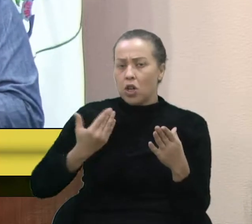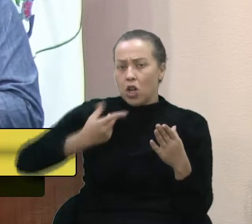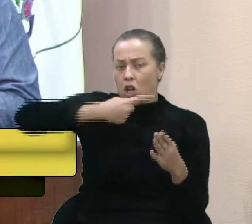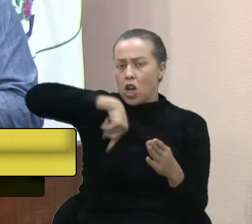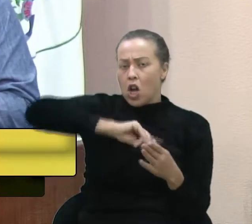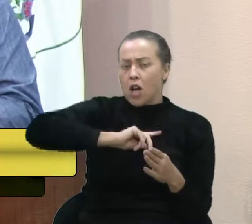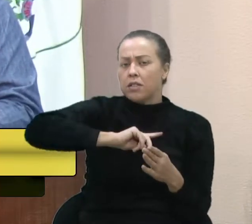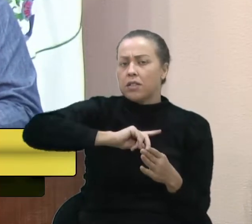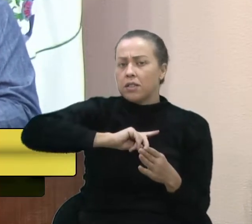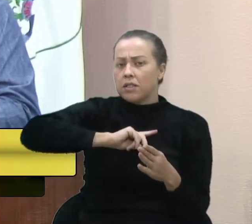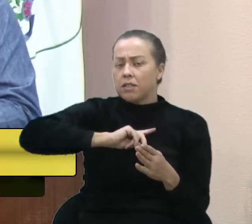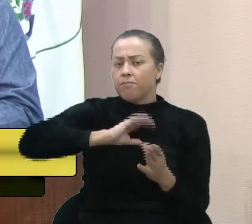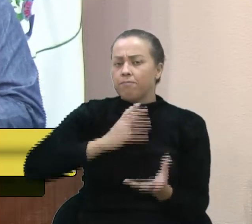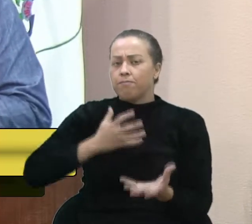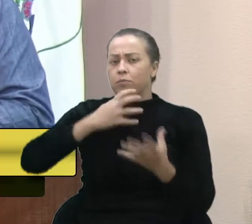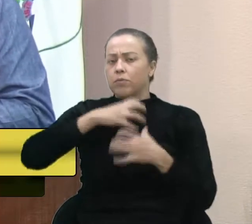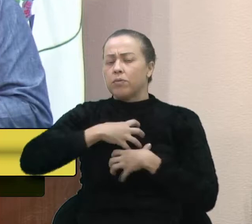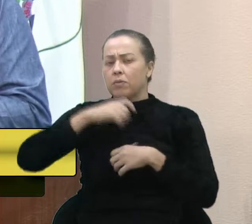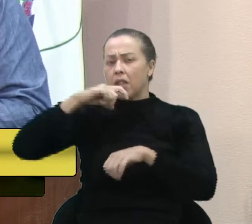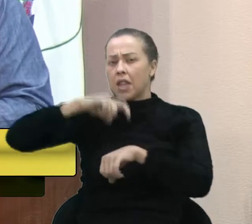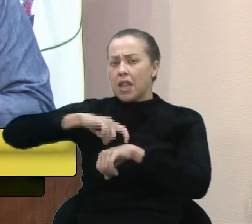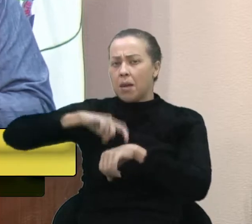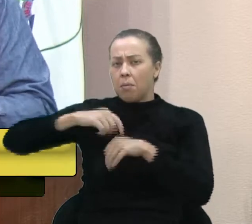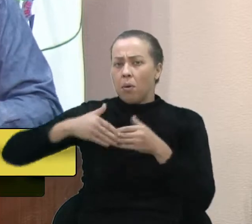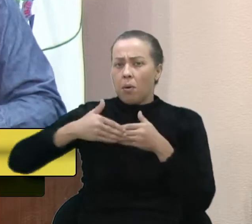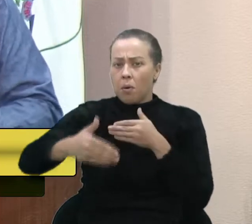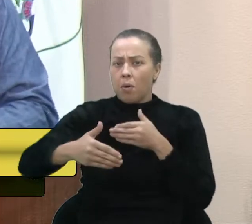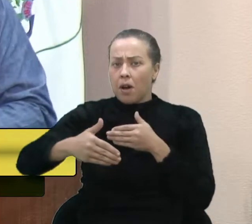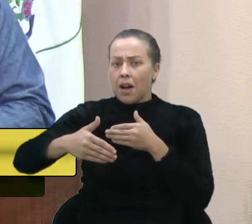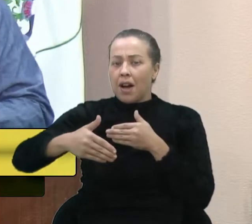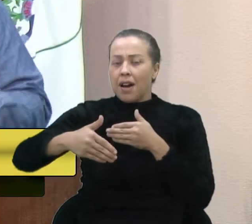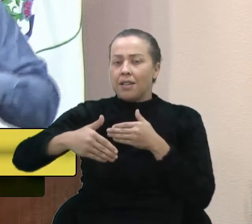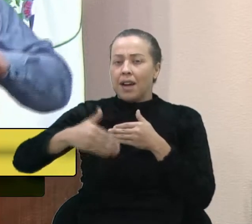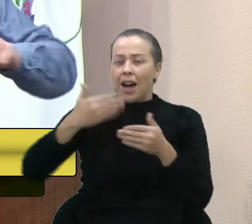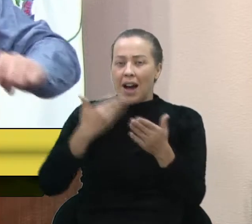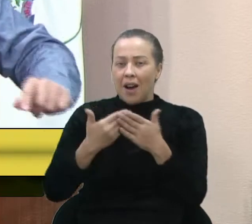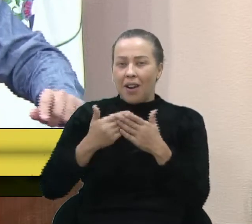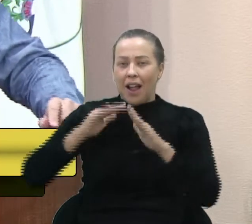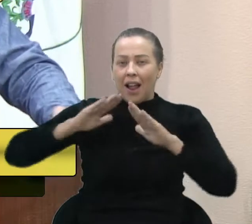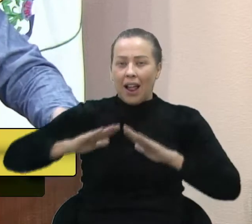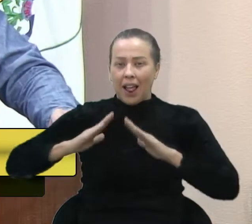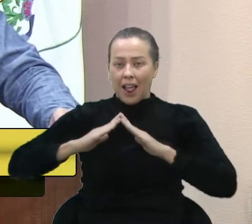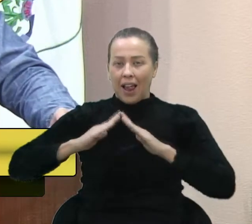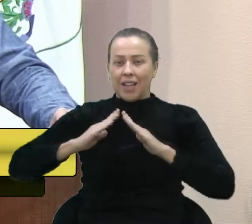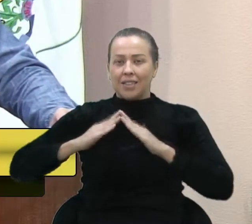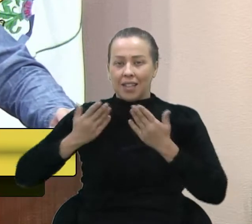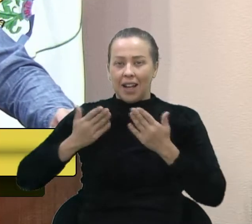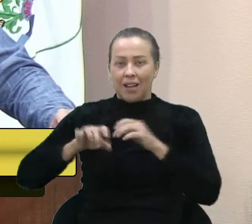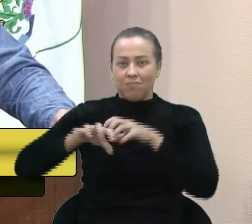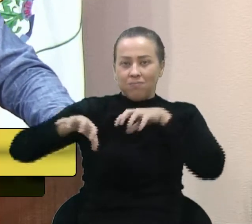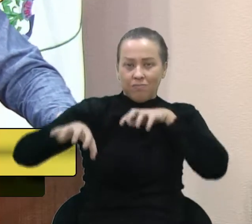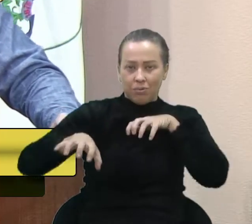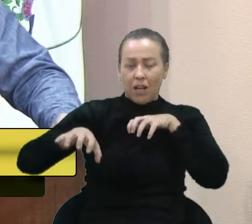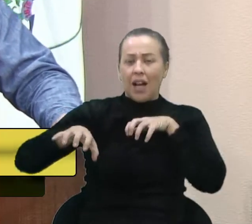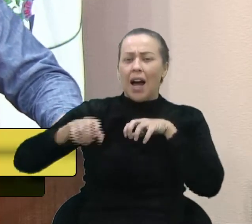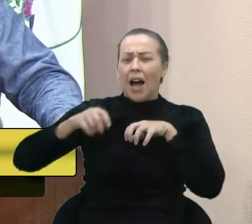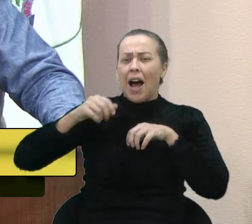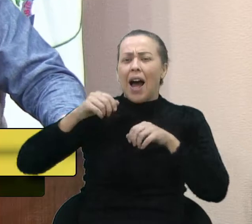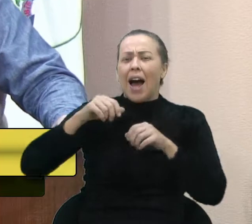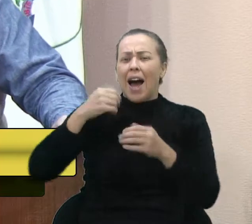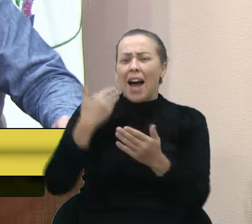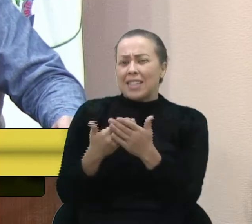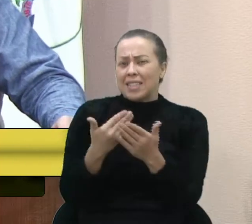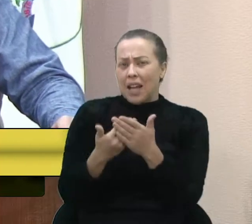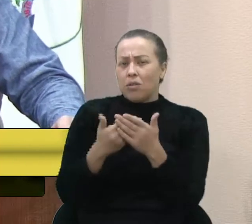ficamos bastante tempo com atividades não presenciais. E, aliás, as atividades não presenciais,